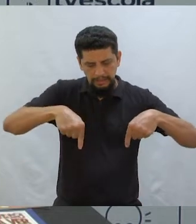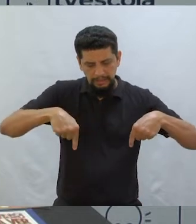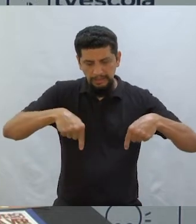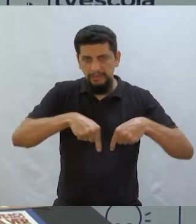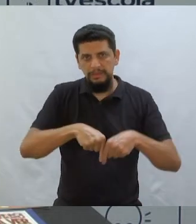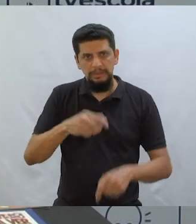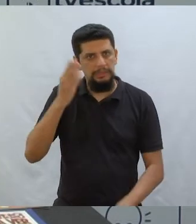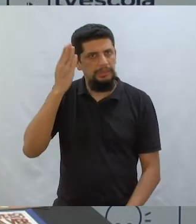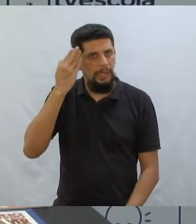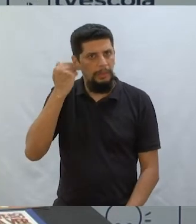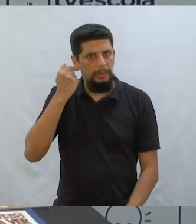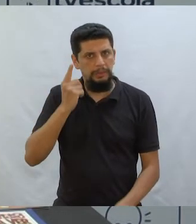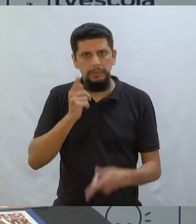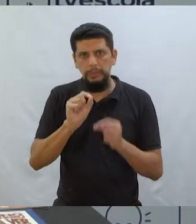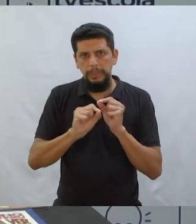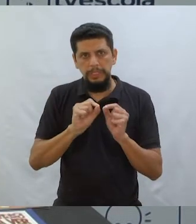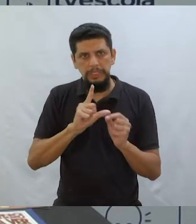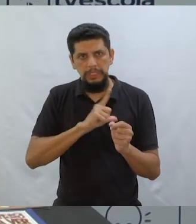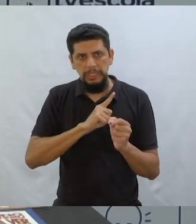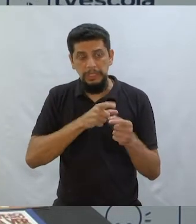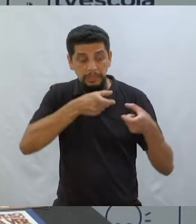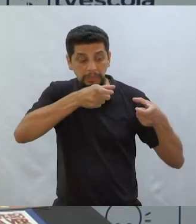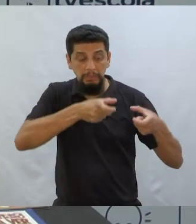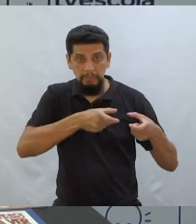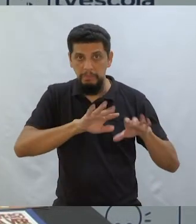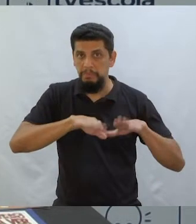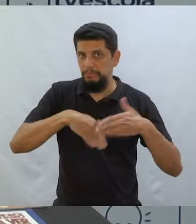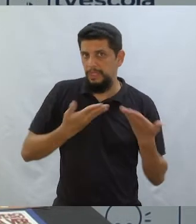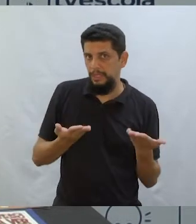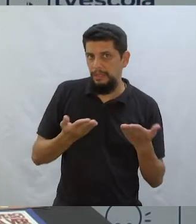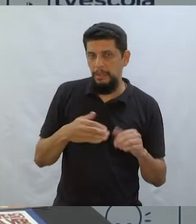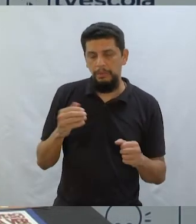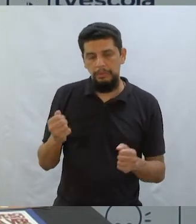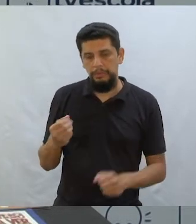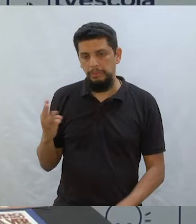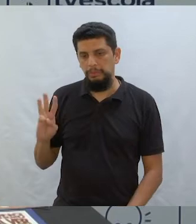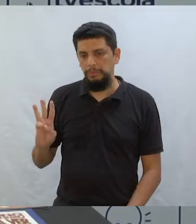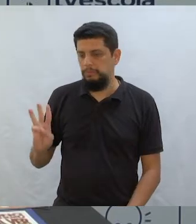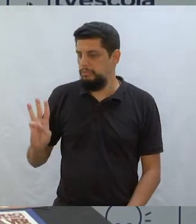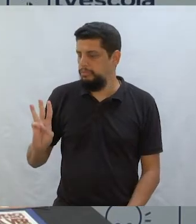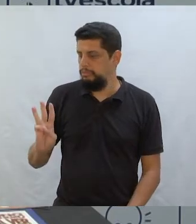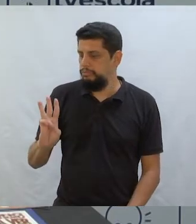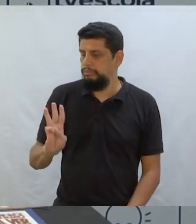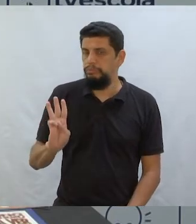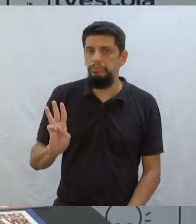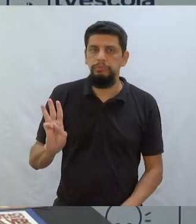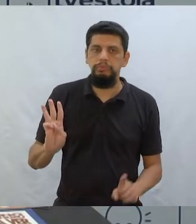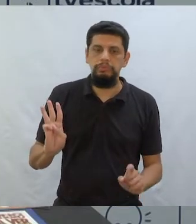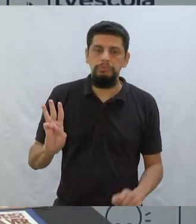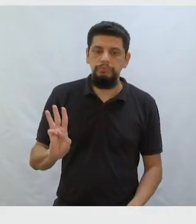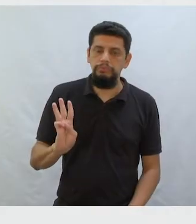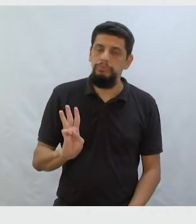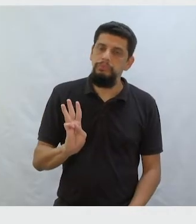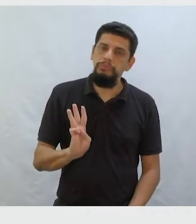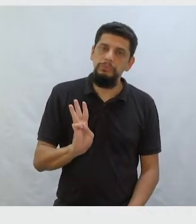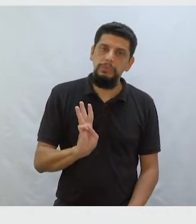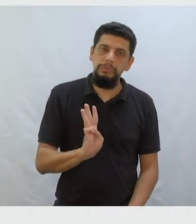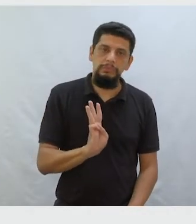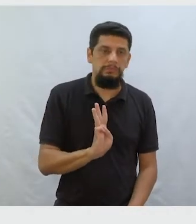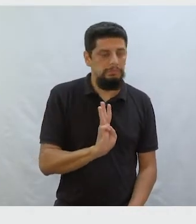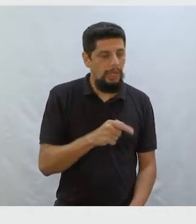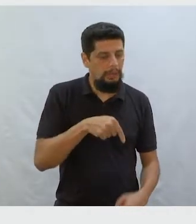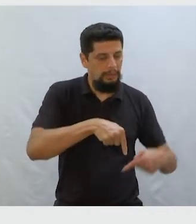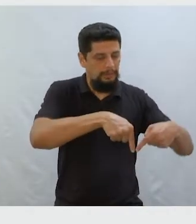encontrar saber o que tinha nesse lugar então foram o Pedrinho e os amigos